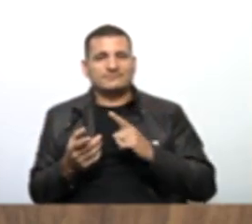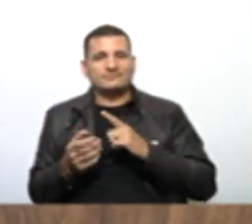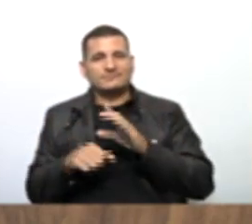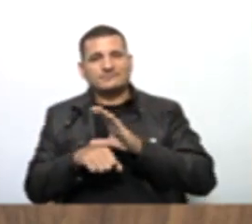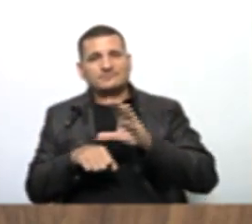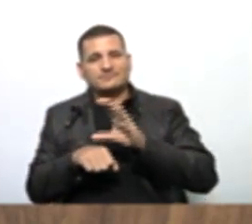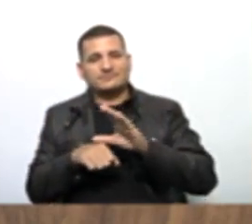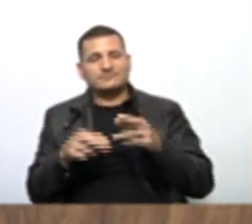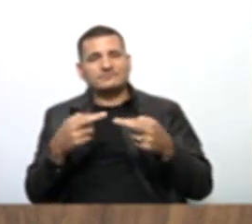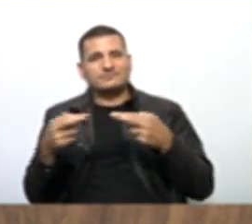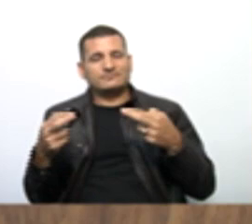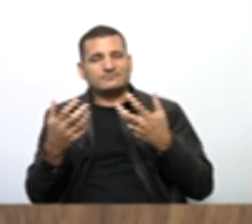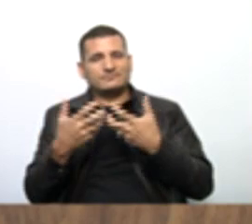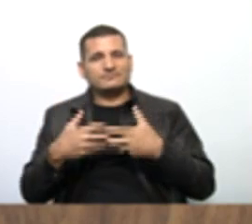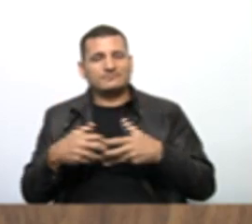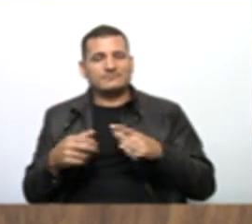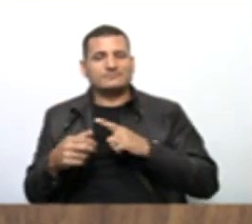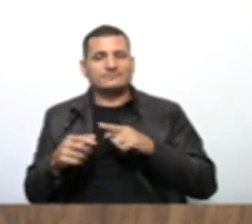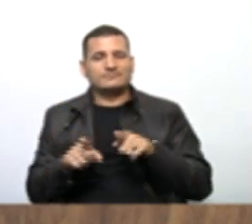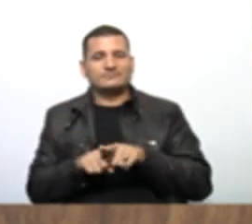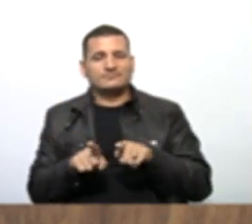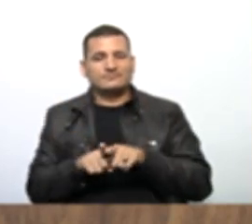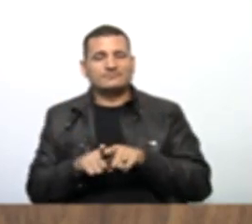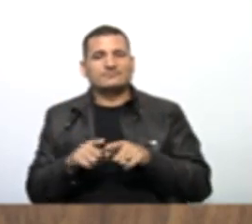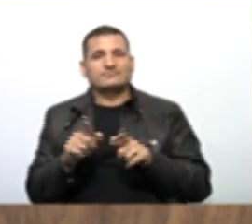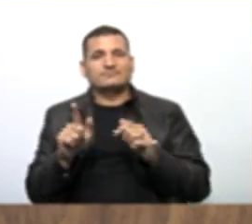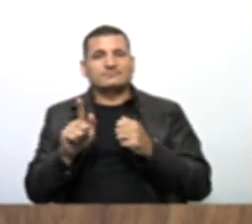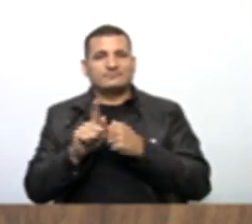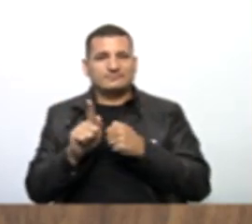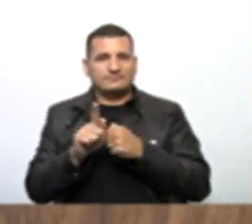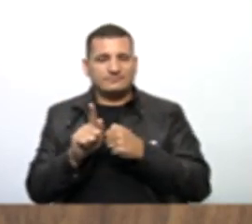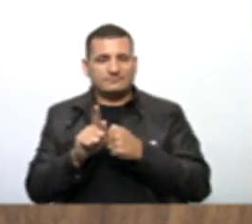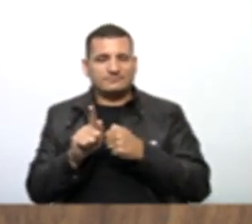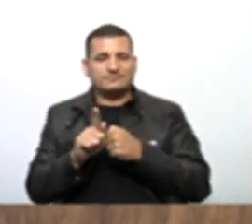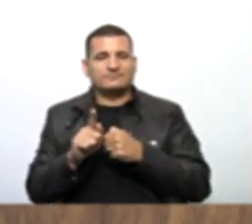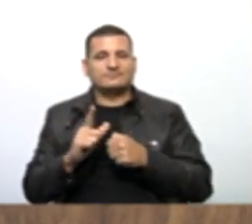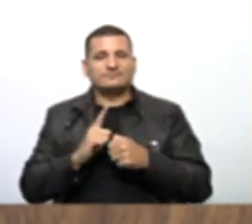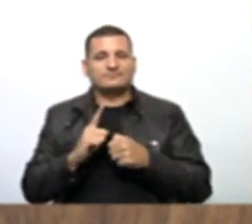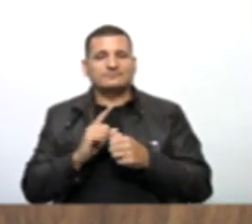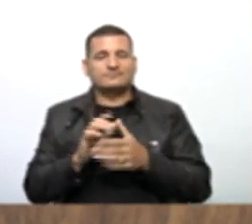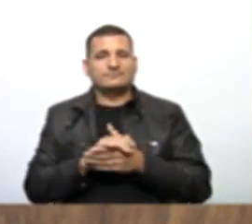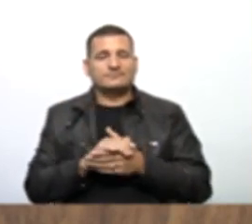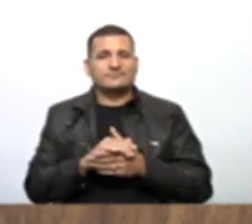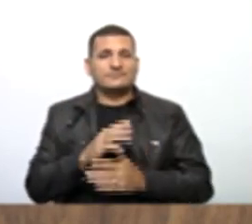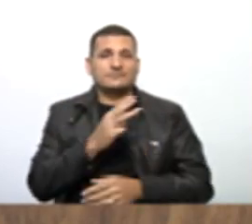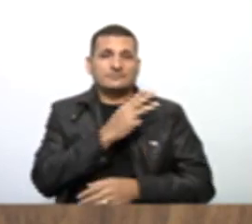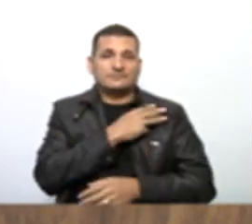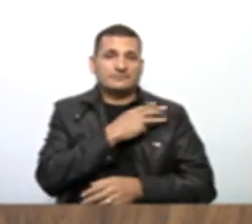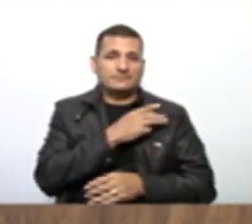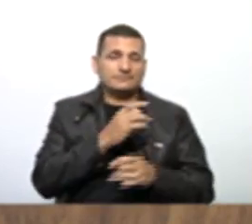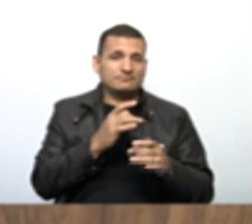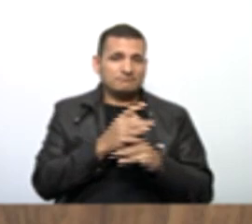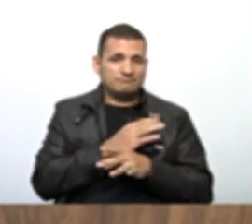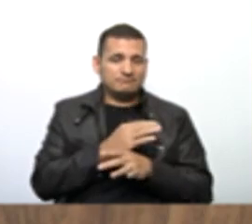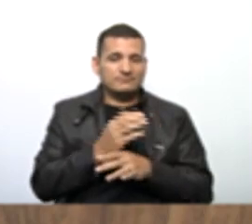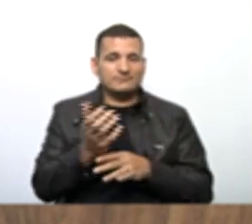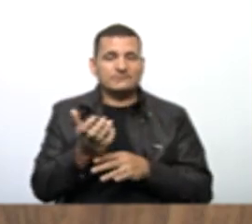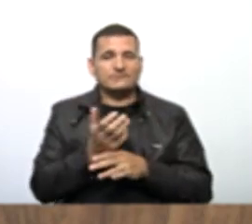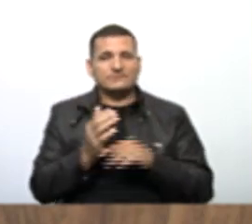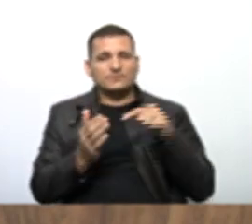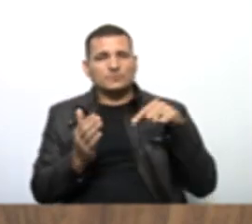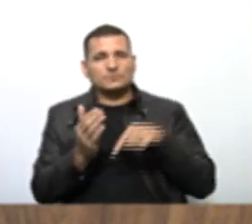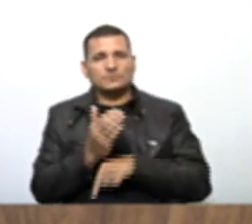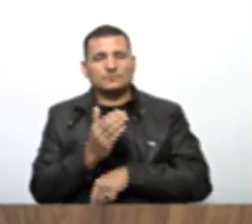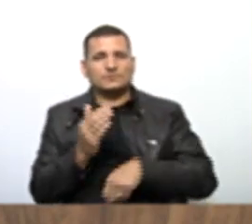redes de computadores do instituto federal também presencial graduação até miami e está terminando o ensino médio é quer se aprofundar